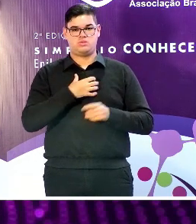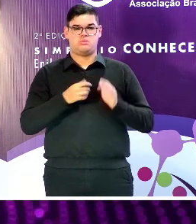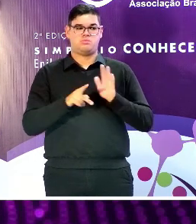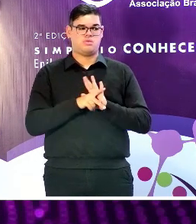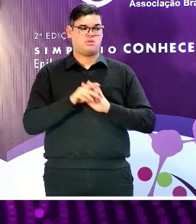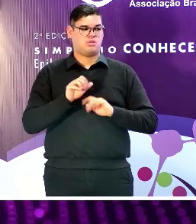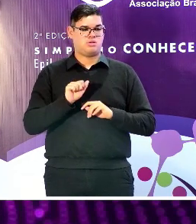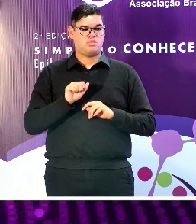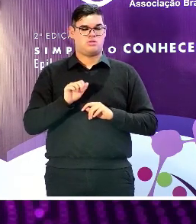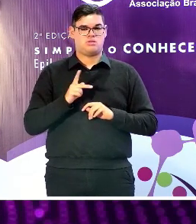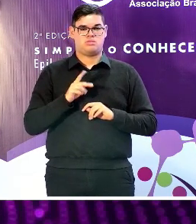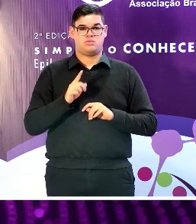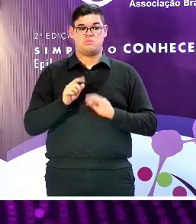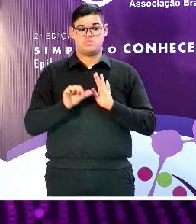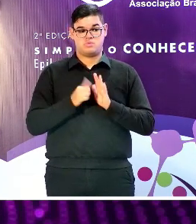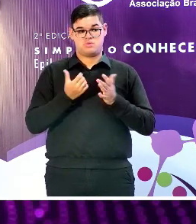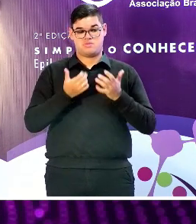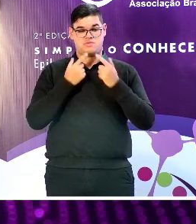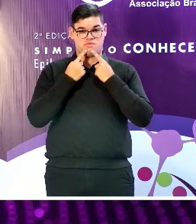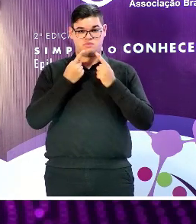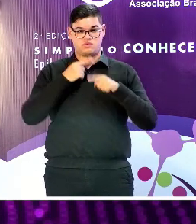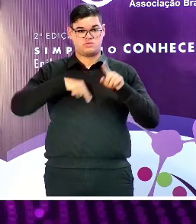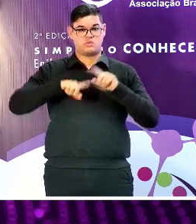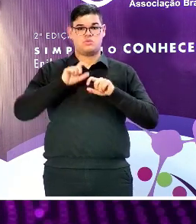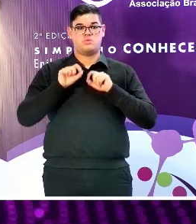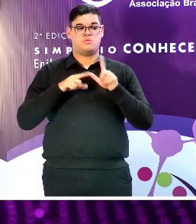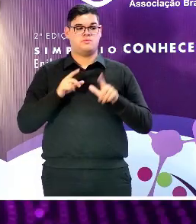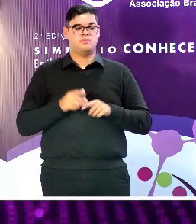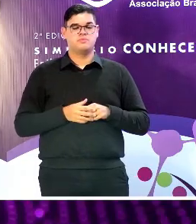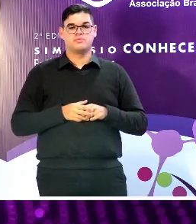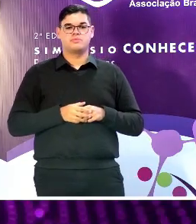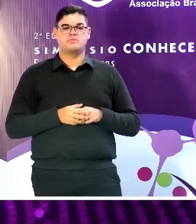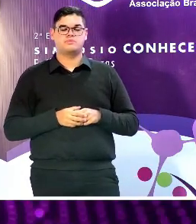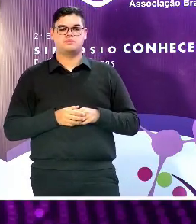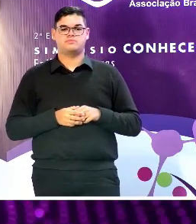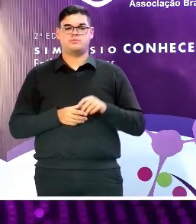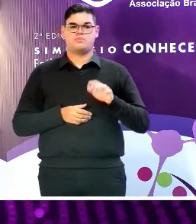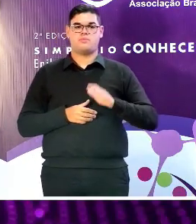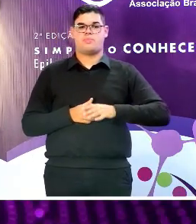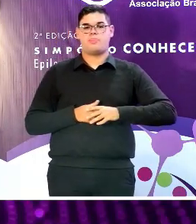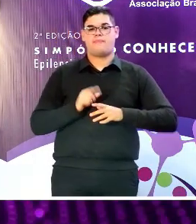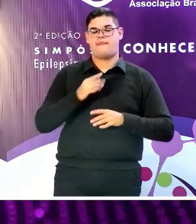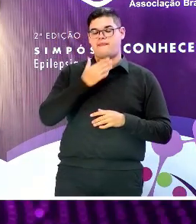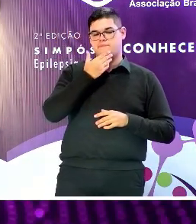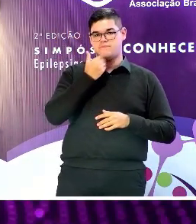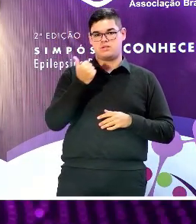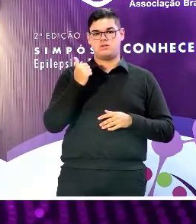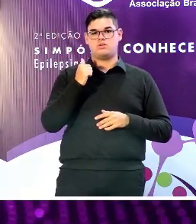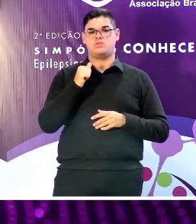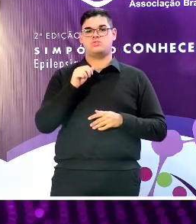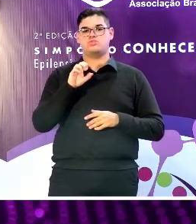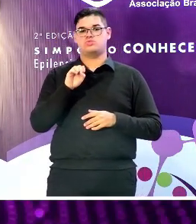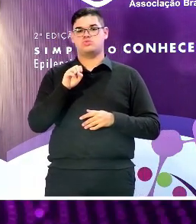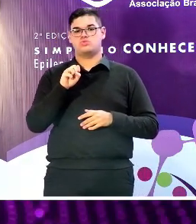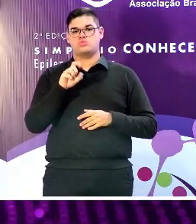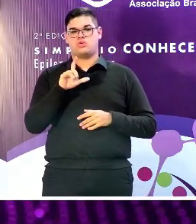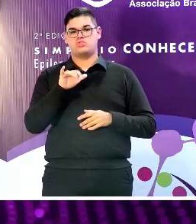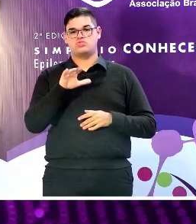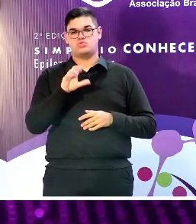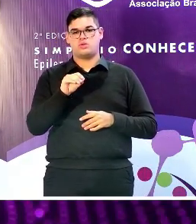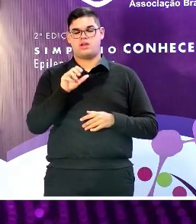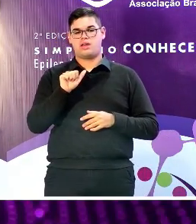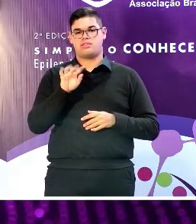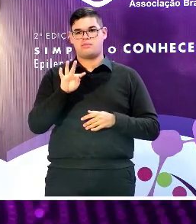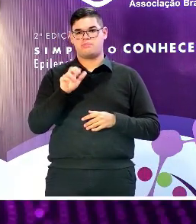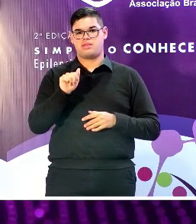O primeiro que eu quero falar para vocês é a melhora da função da sódio-potássio ATPase, já que essa